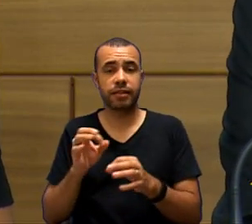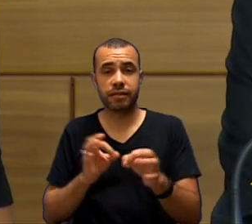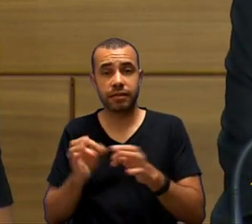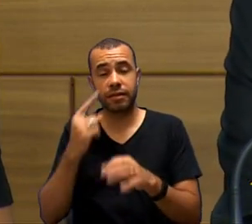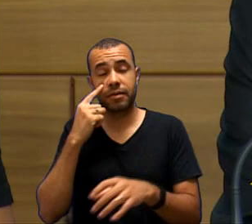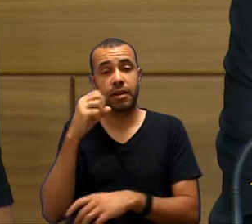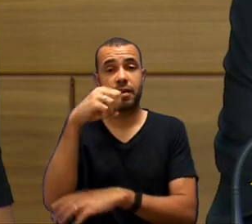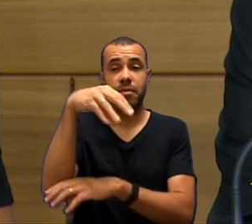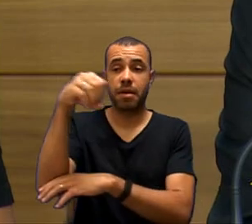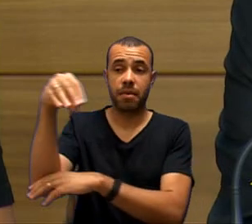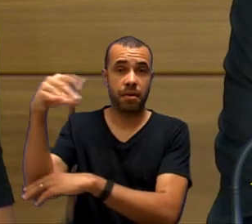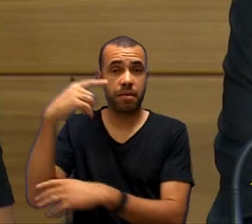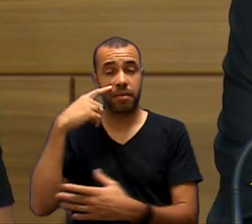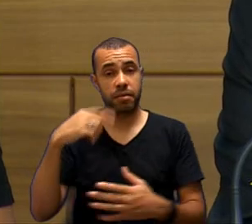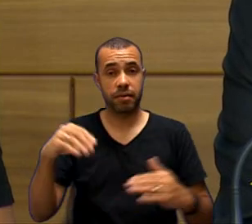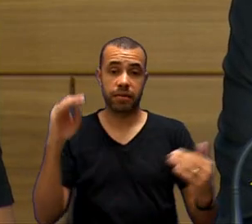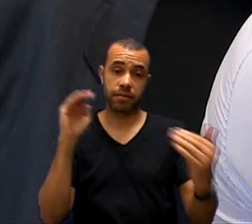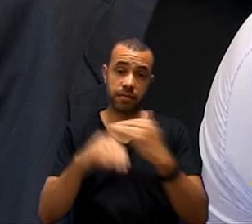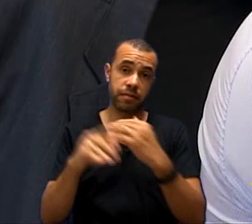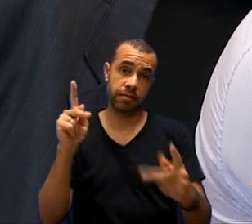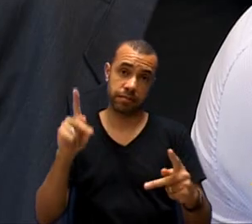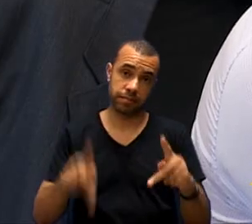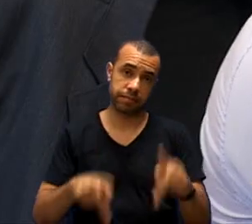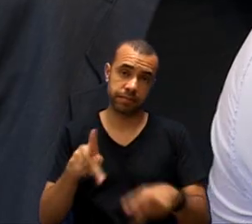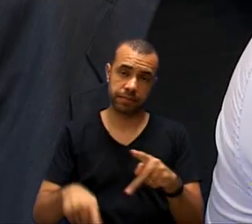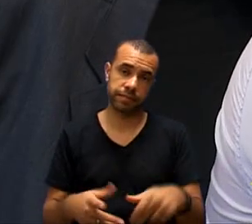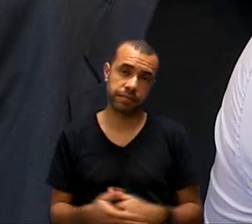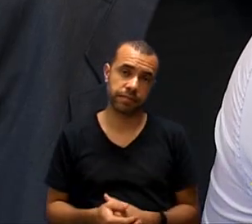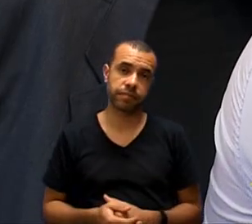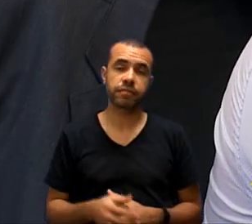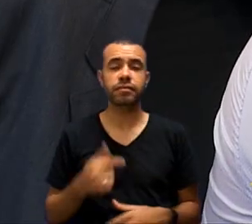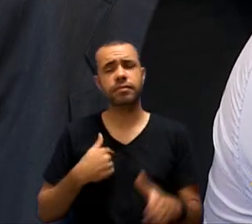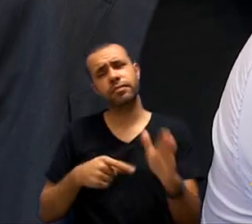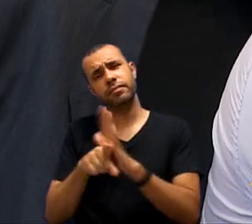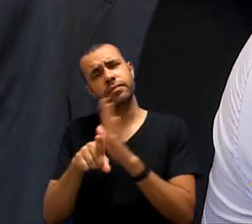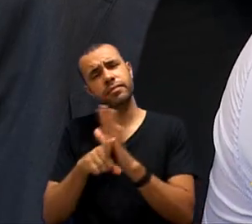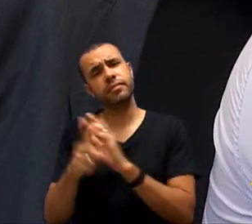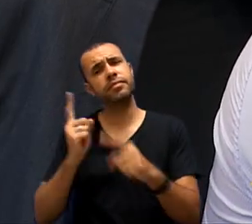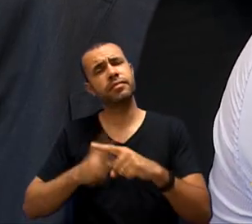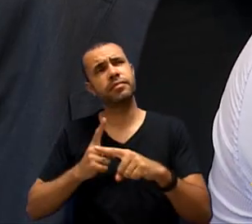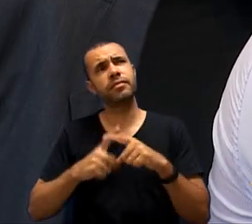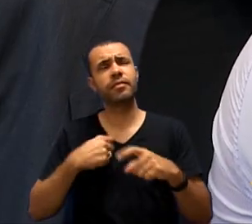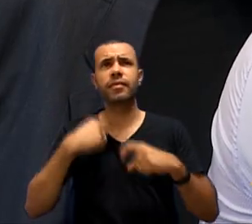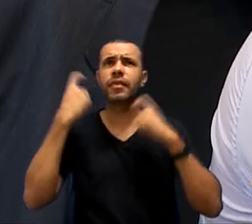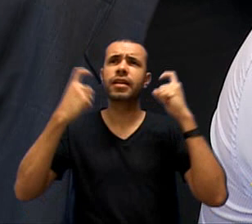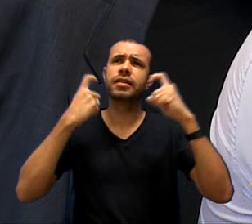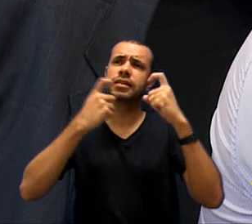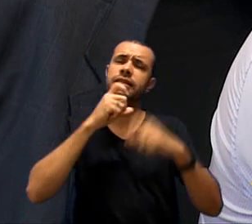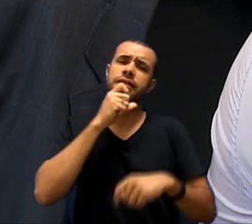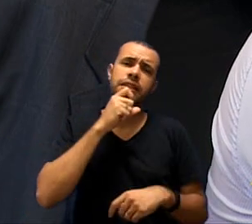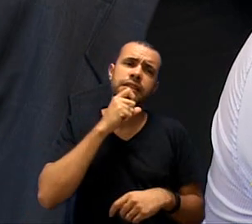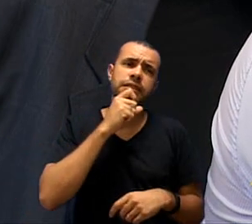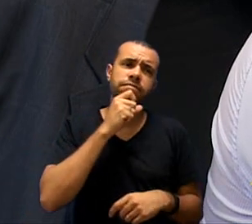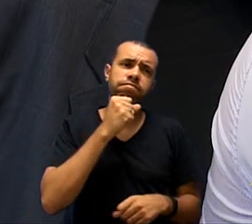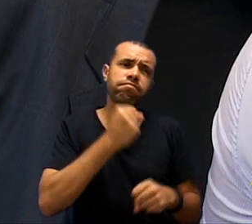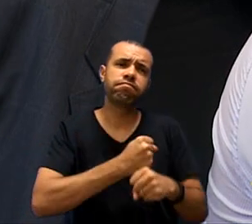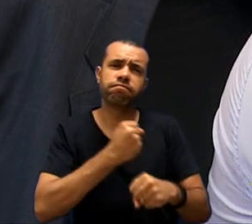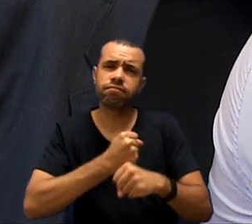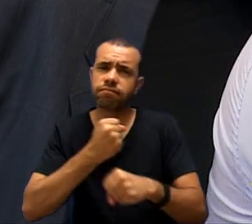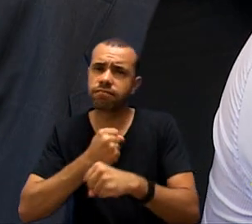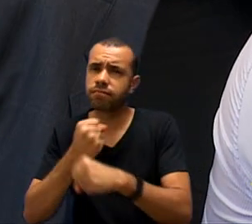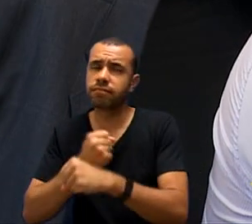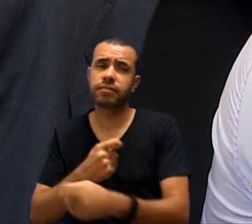pública. Tá. Eu estou questionando isso, secretário, presidente, porque qual é a minha preocupação? As obras, obviamente, que